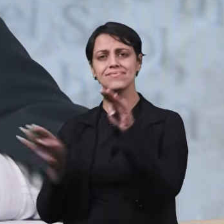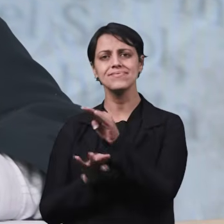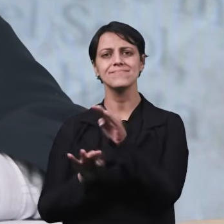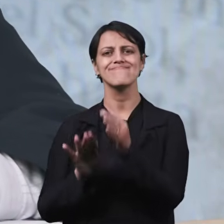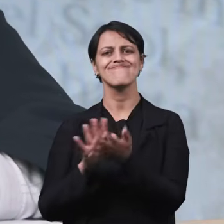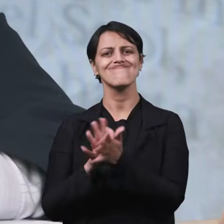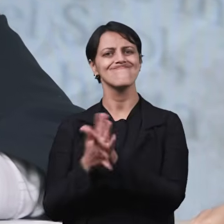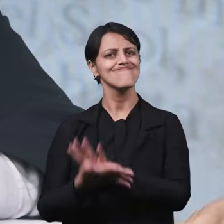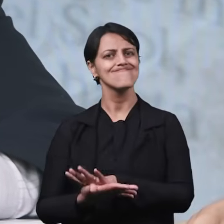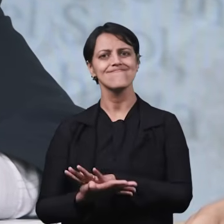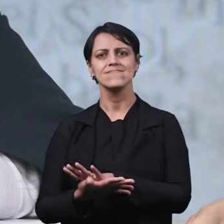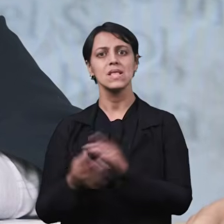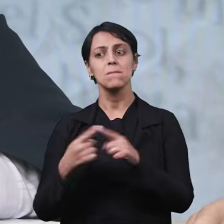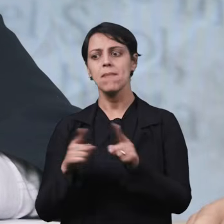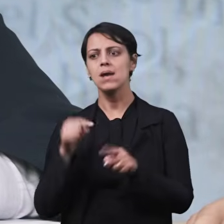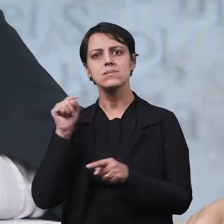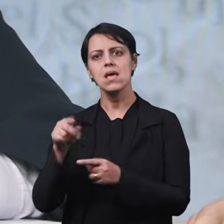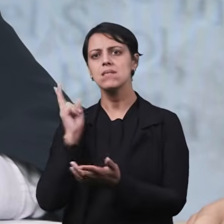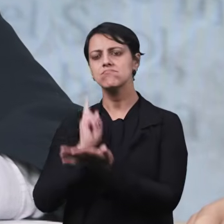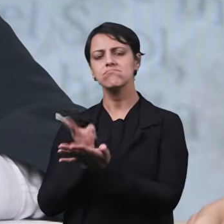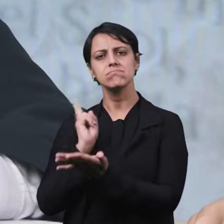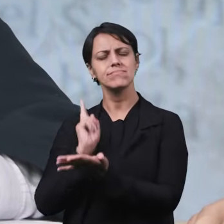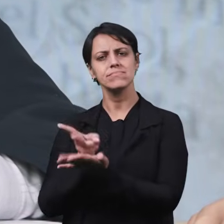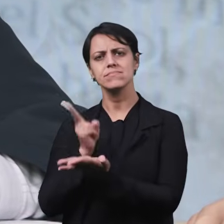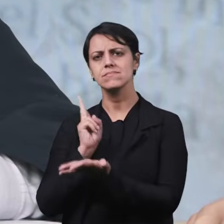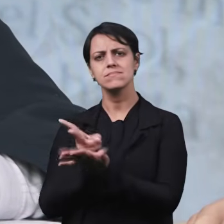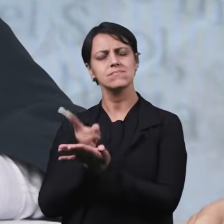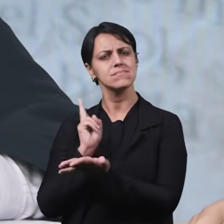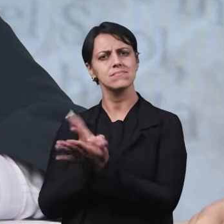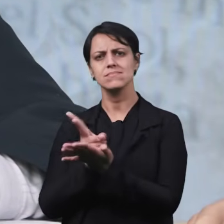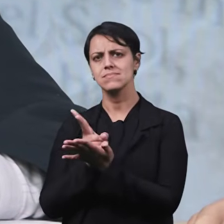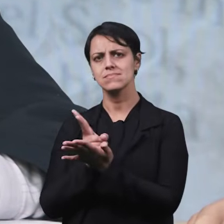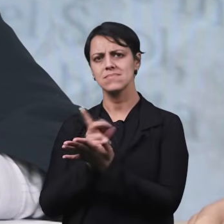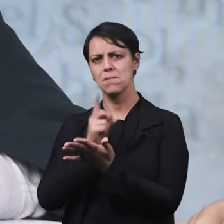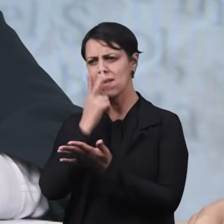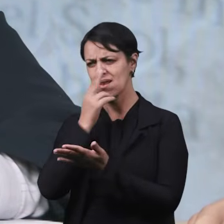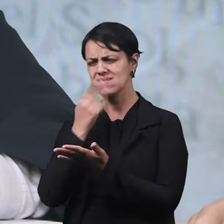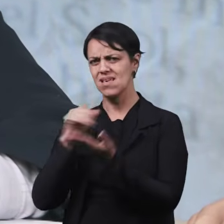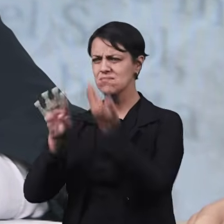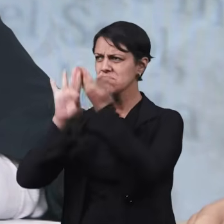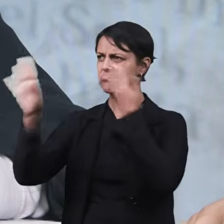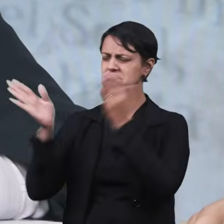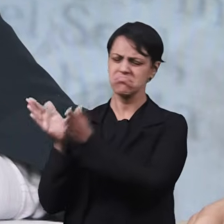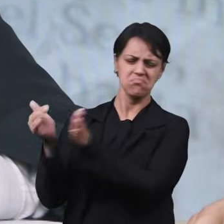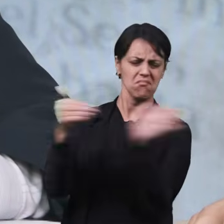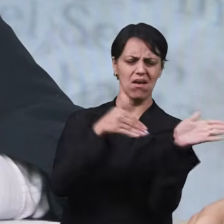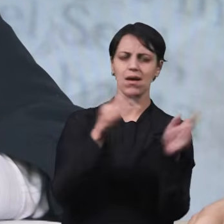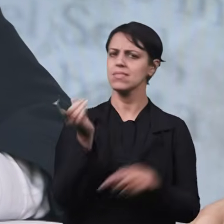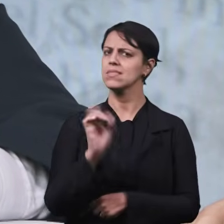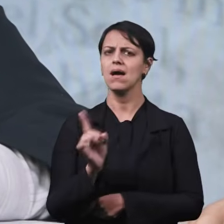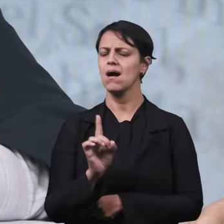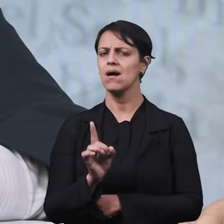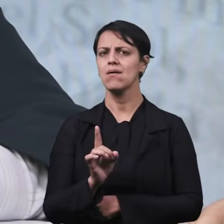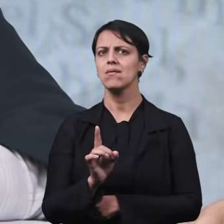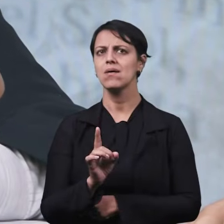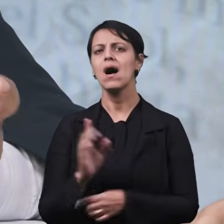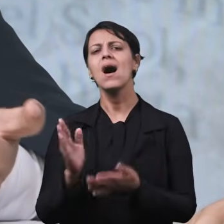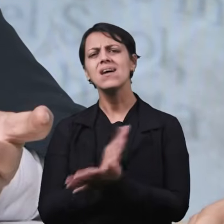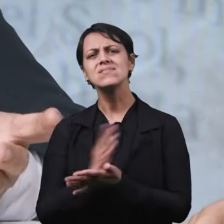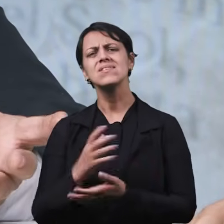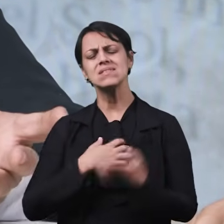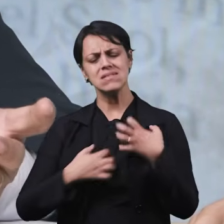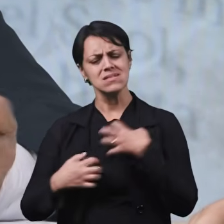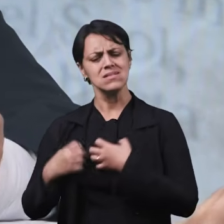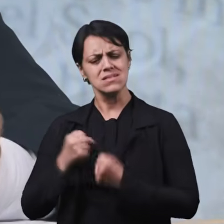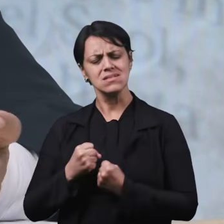precária, mas ele nunca se desvia daquilo que é o objetivo de Deus. Ele tem suas reclamações? Claro que tem, ele não é feito